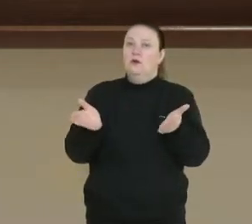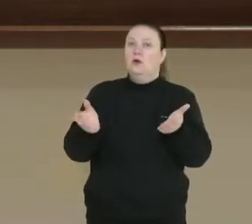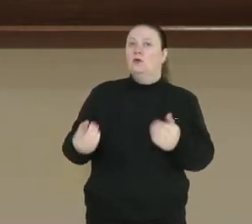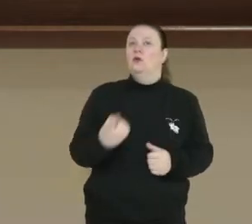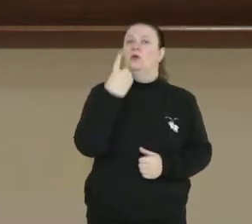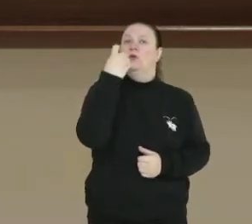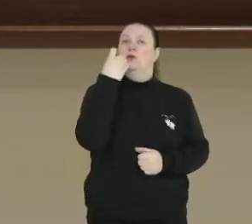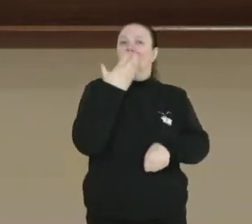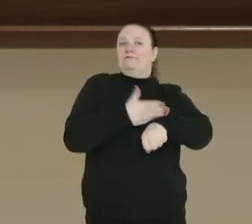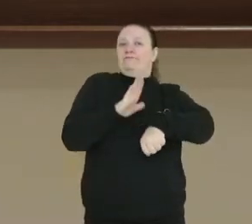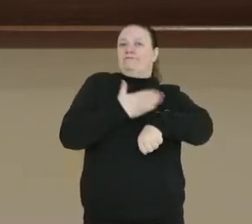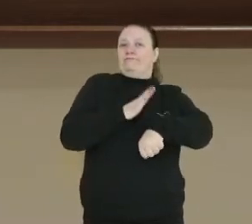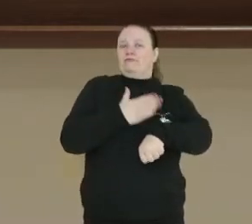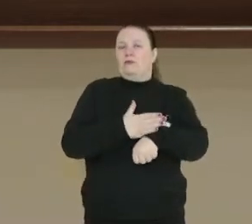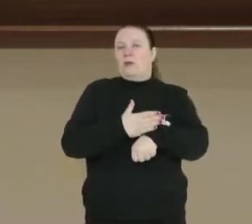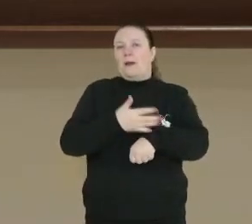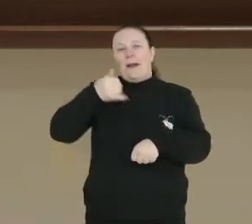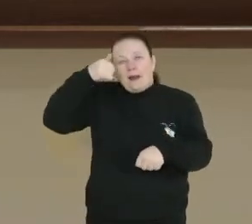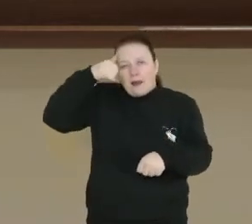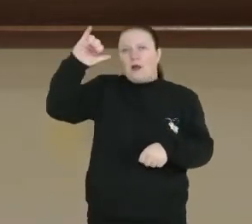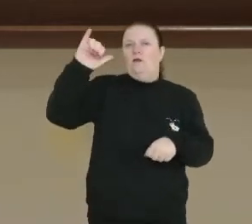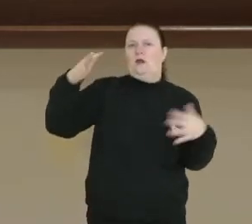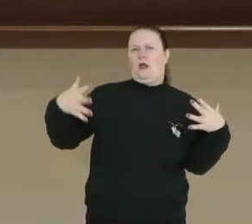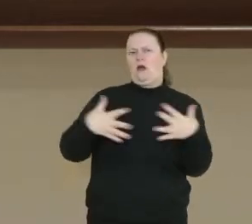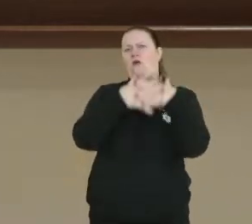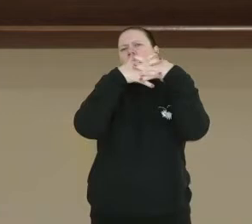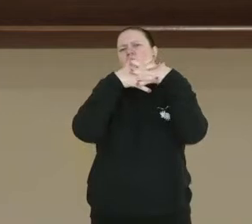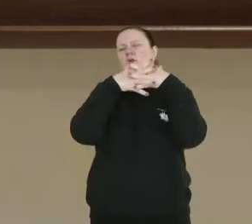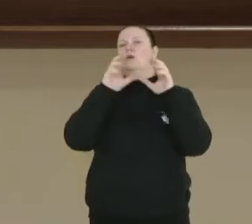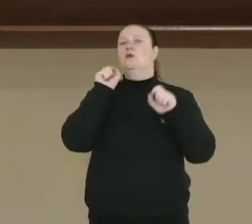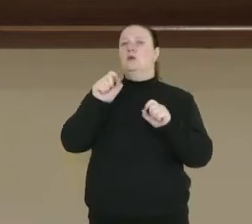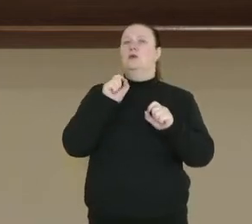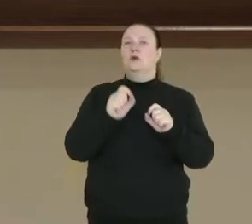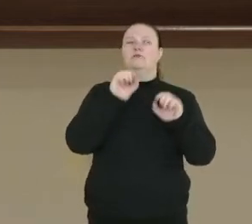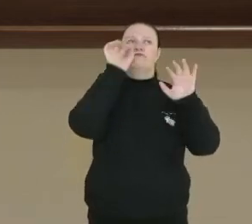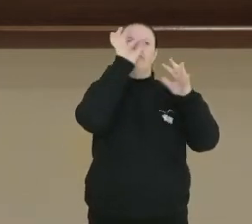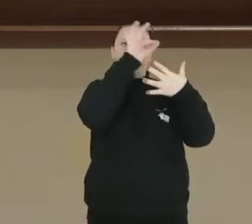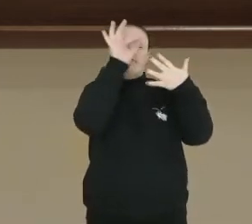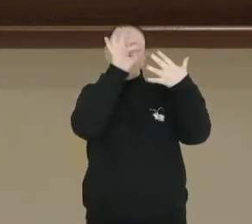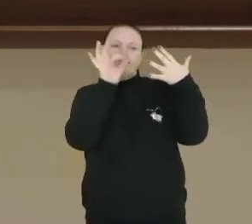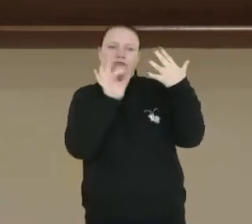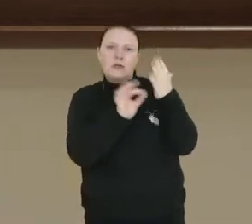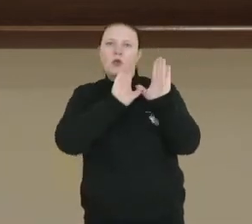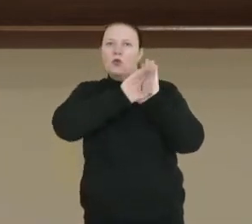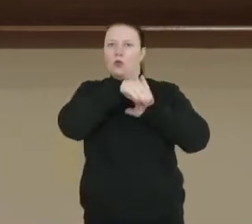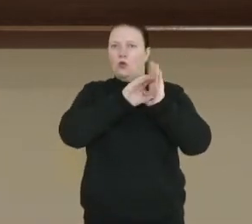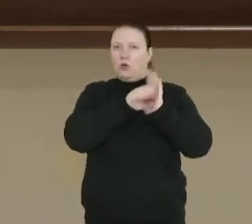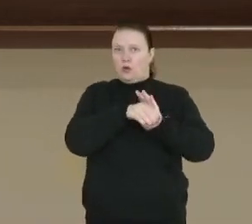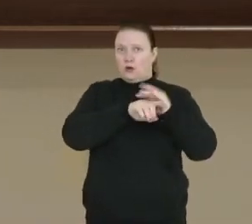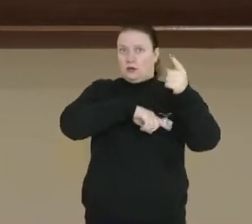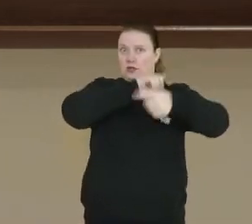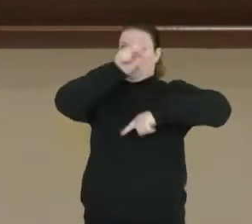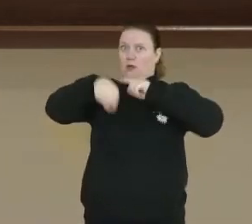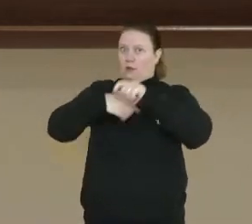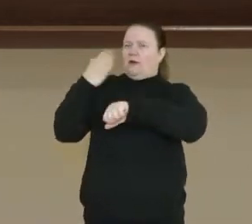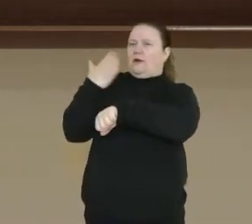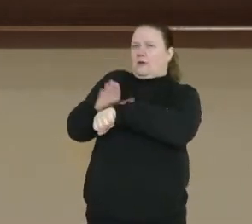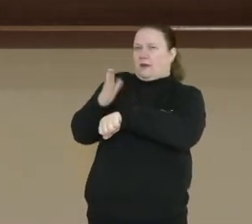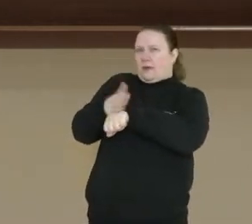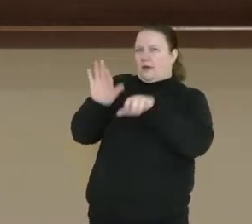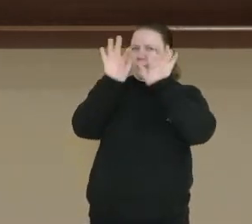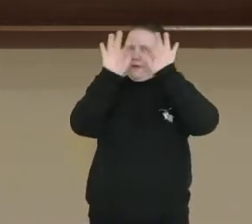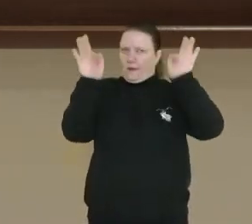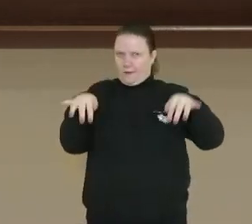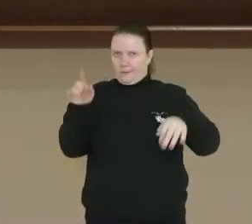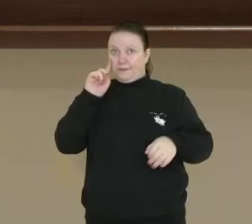só. Para não complicar, o que você tem que saber? Cada um dos conceitos para depois se preocupar em aplicação da fórmula. Então